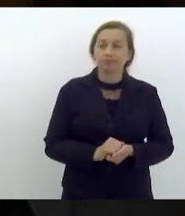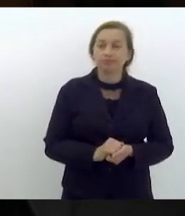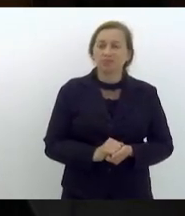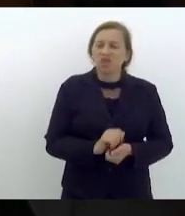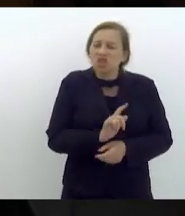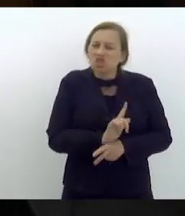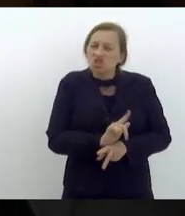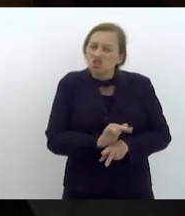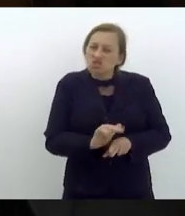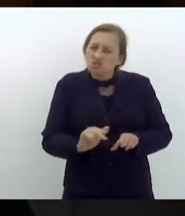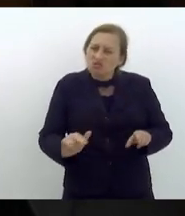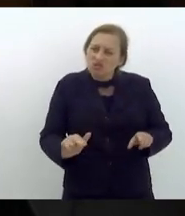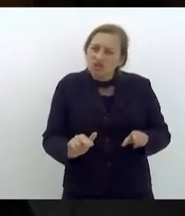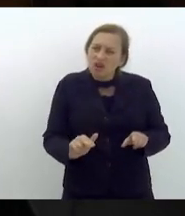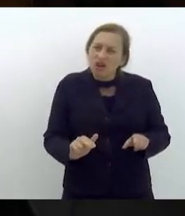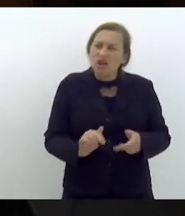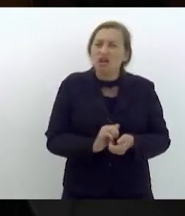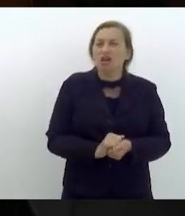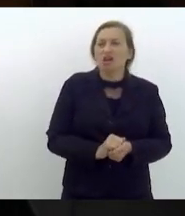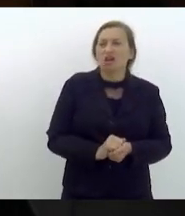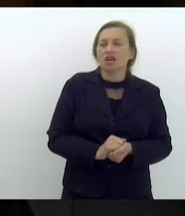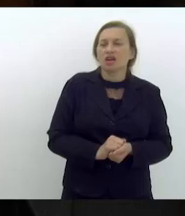diversos parlamentares